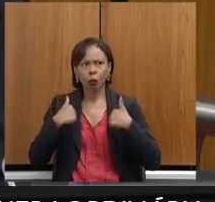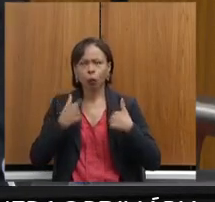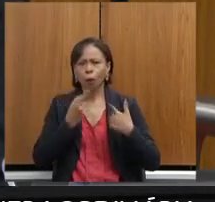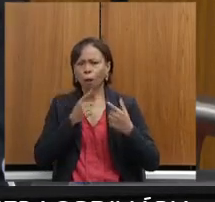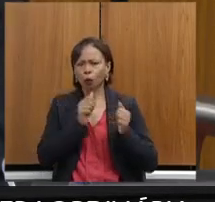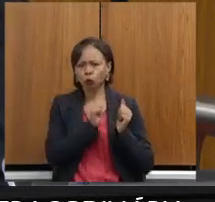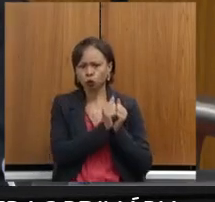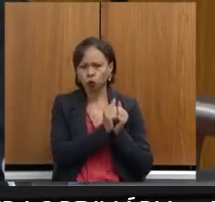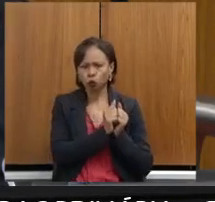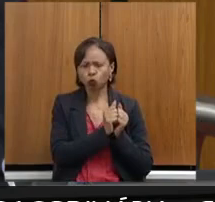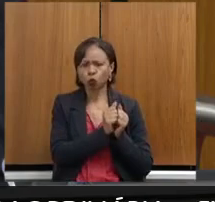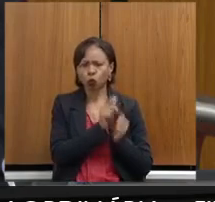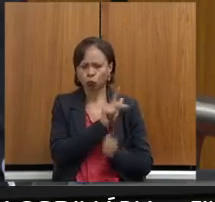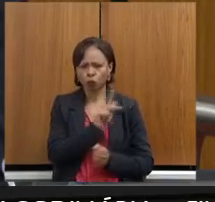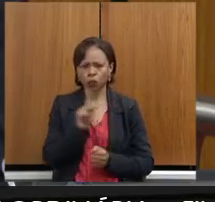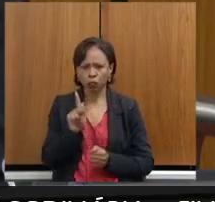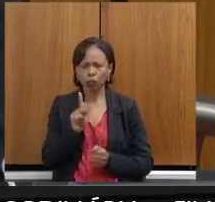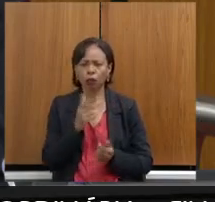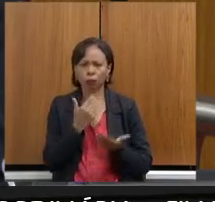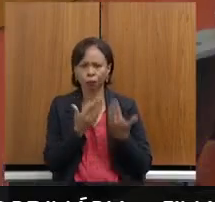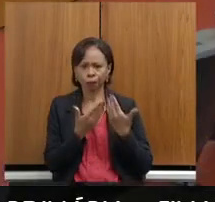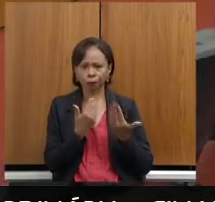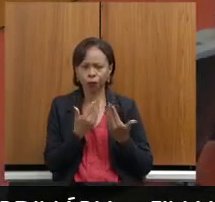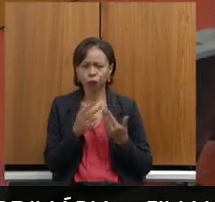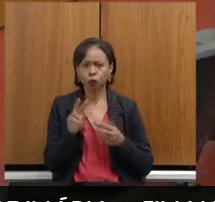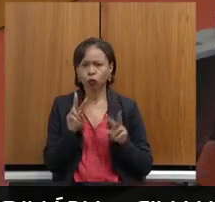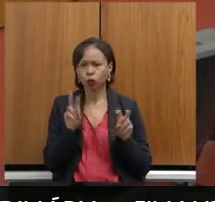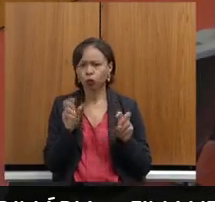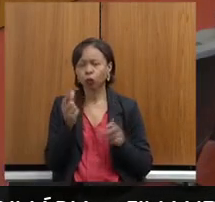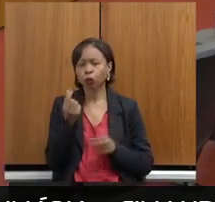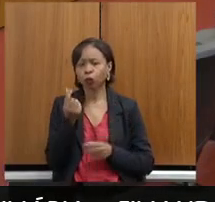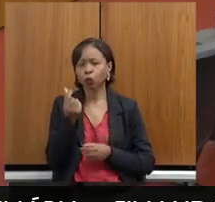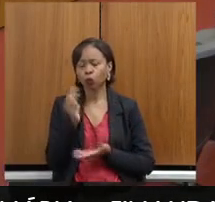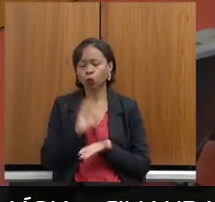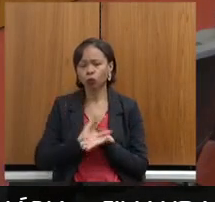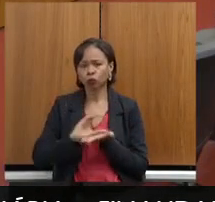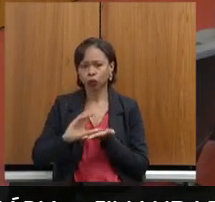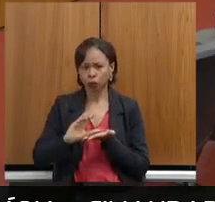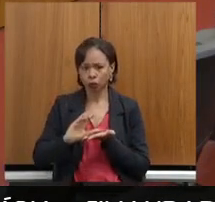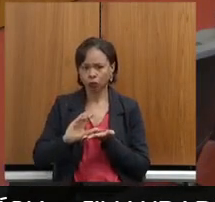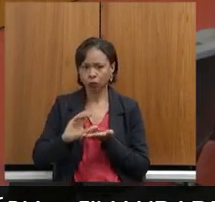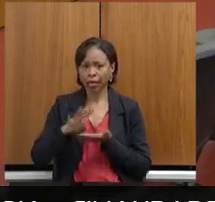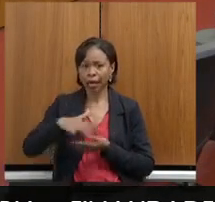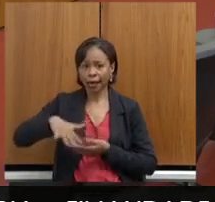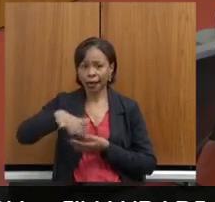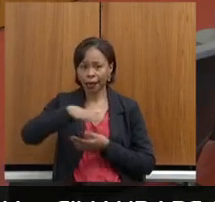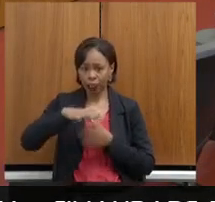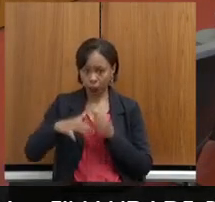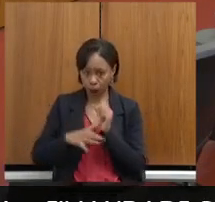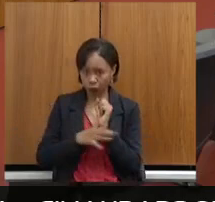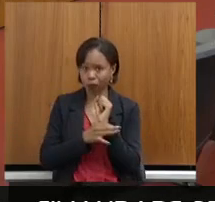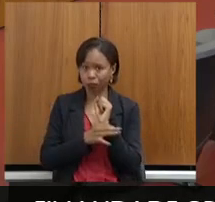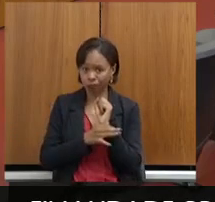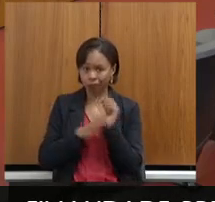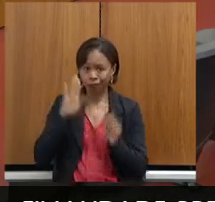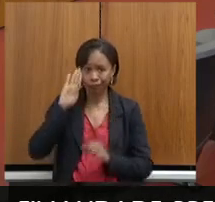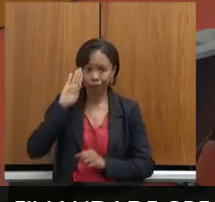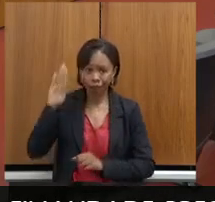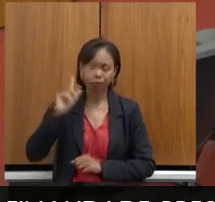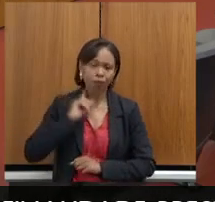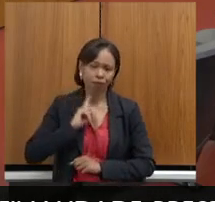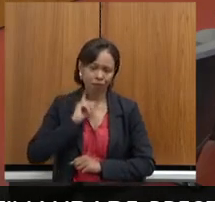que o financiamento da Segurança Pública especialmente no estado de Minas Gerais falta